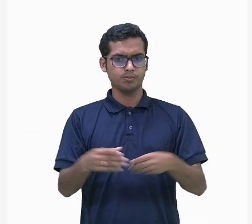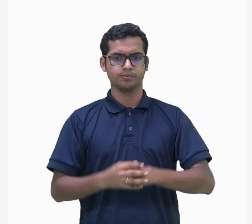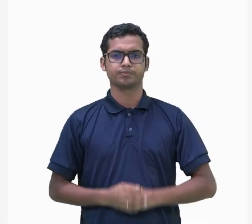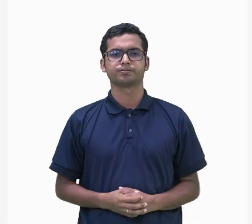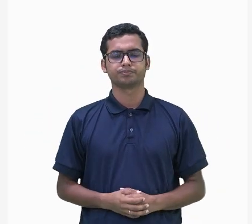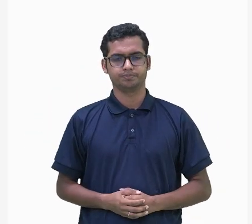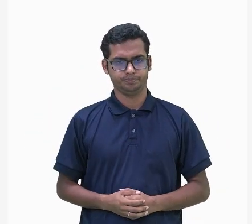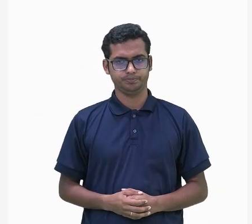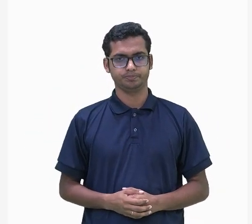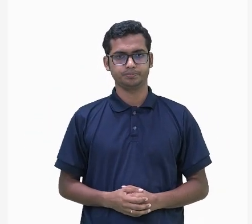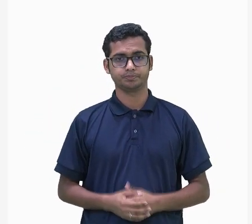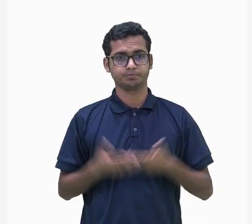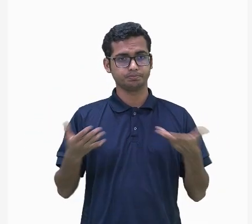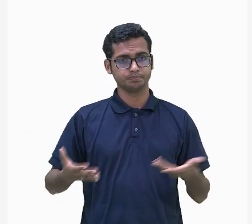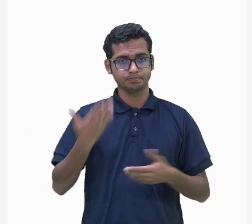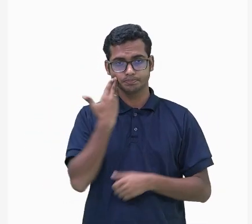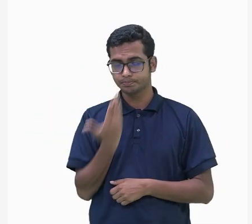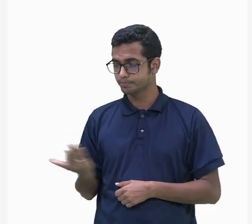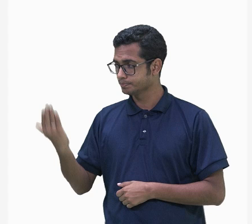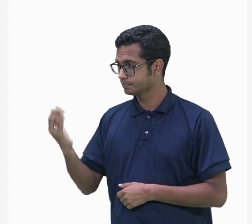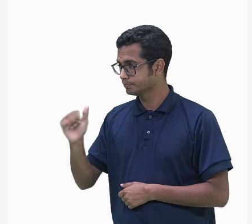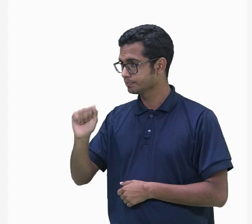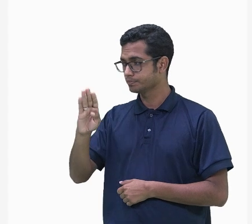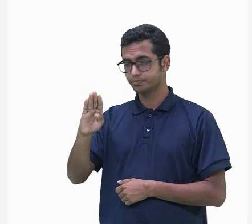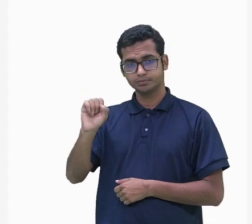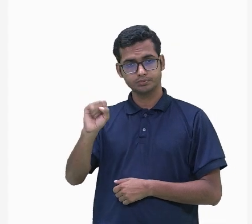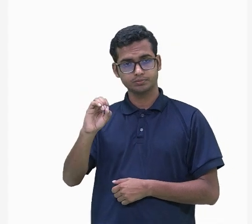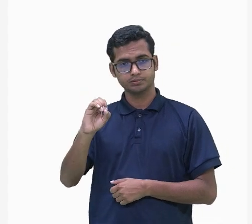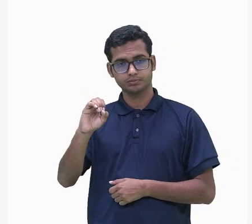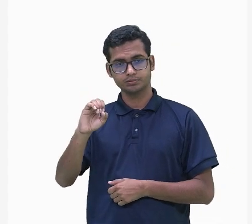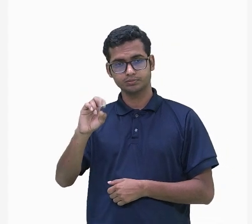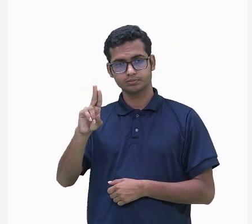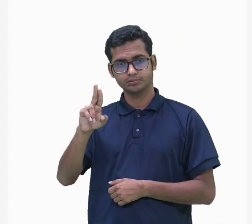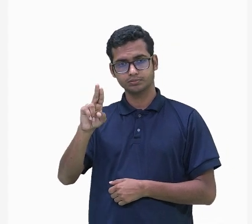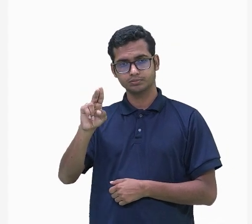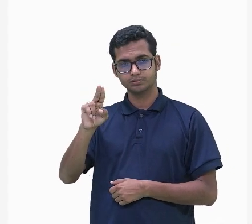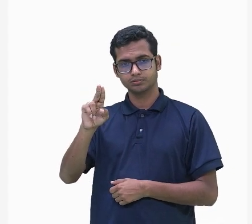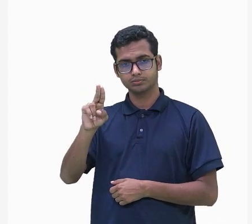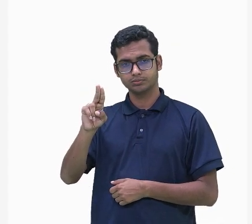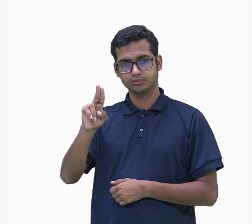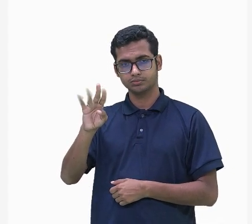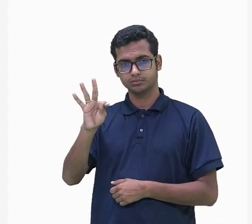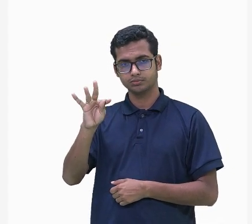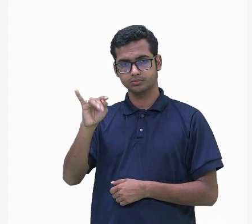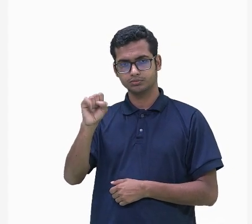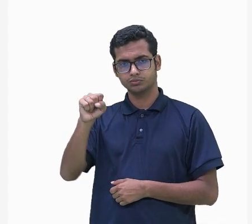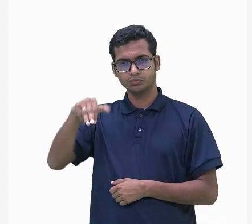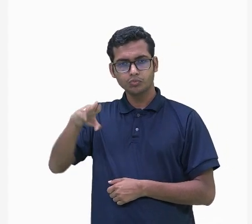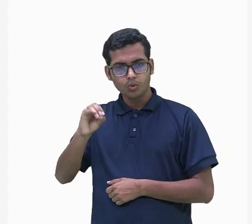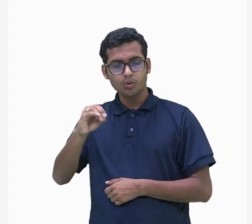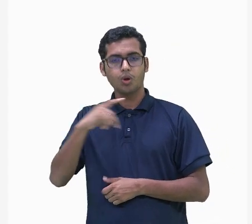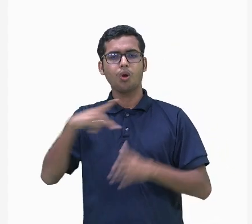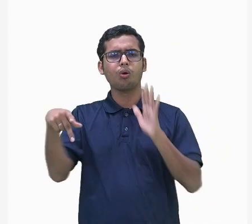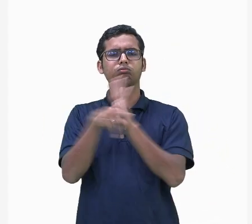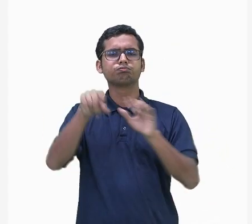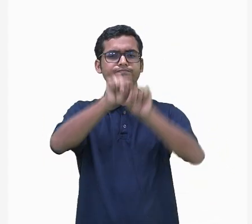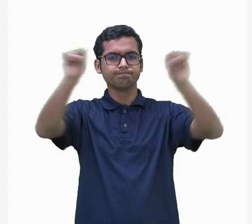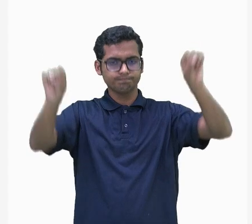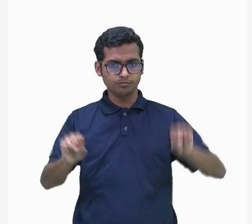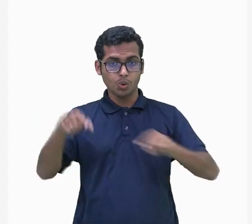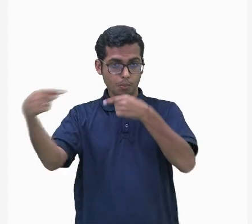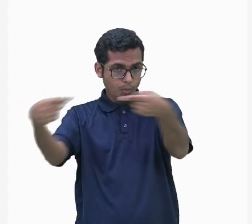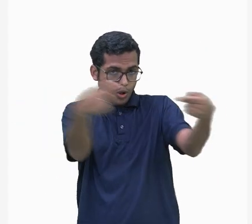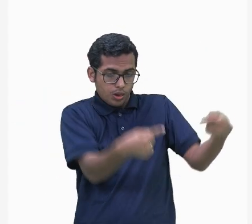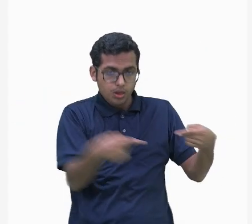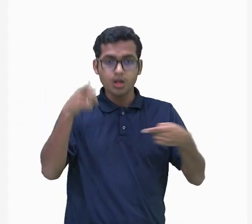O absolutismo é um sistema político que existiu na Europa entre os séculos 16 e 19, que